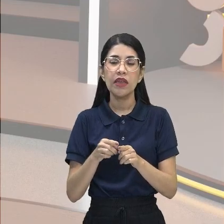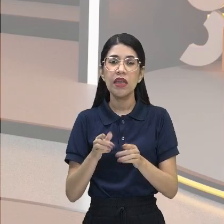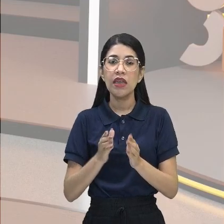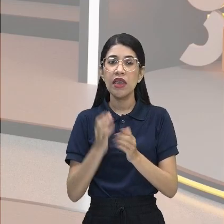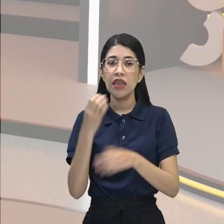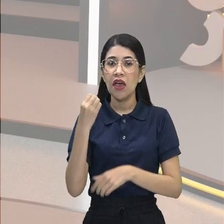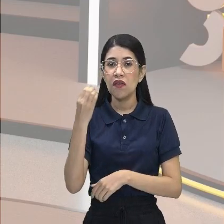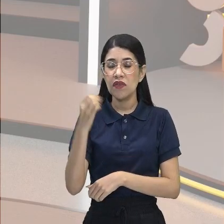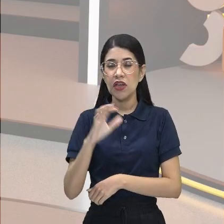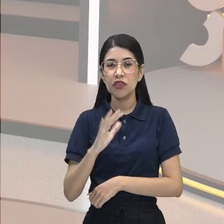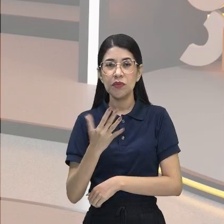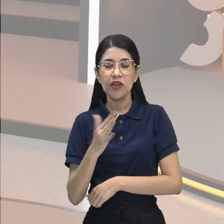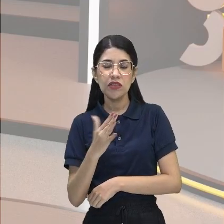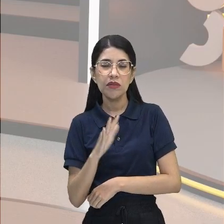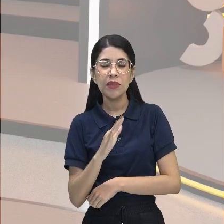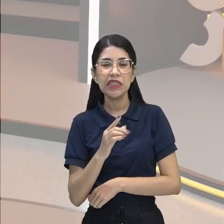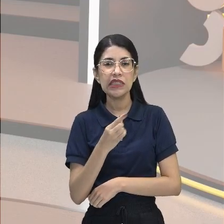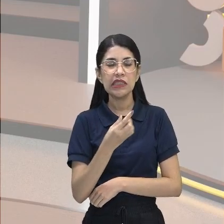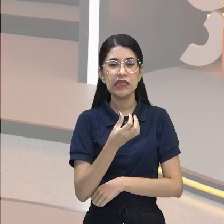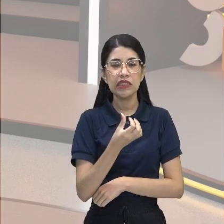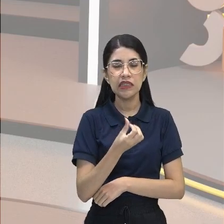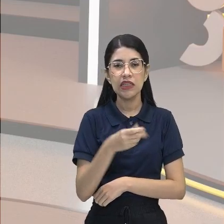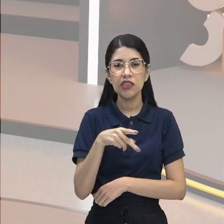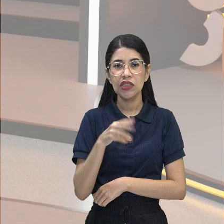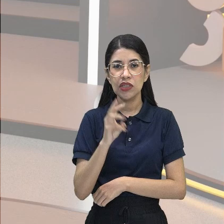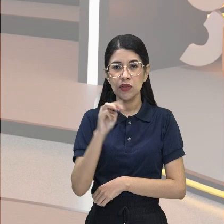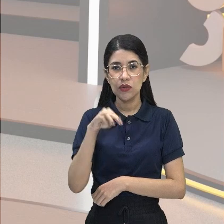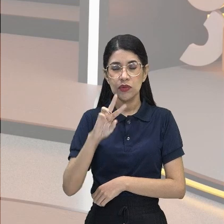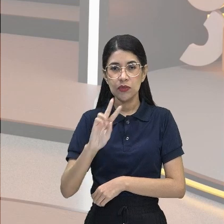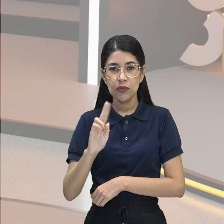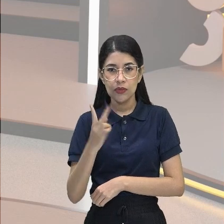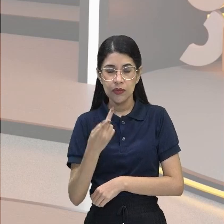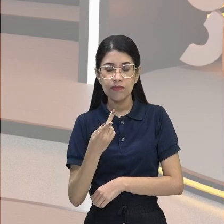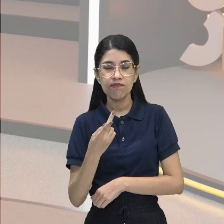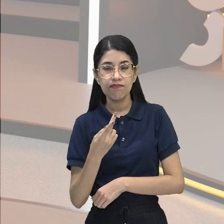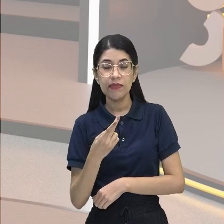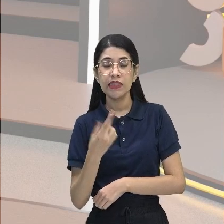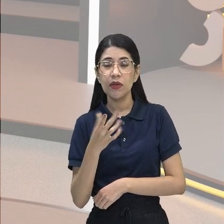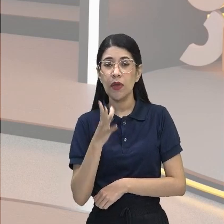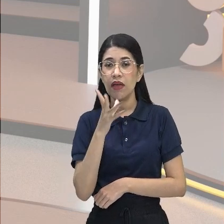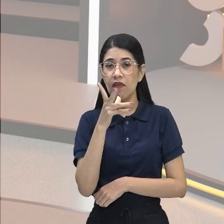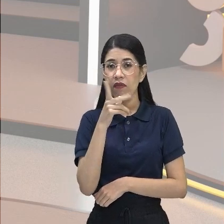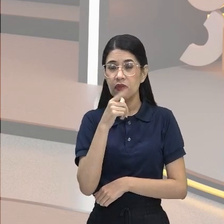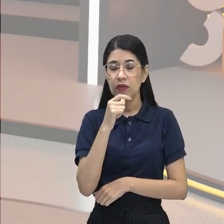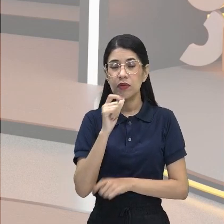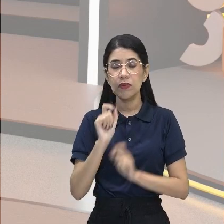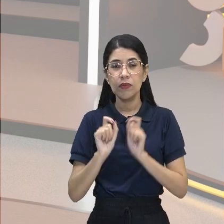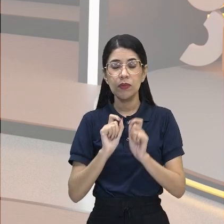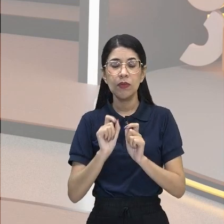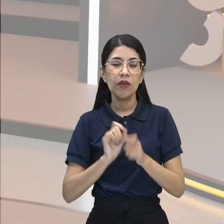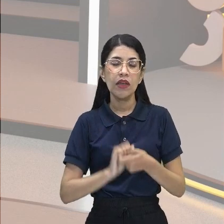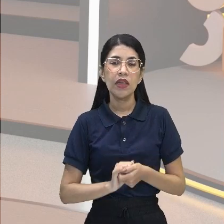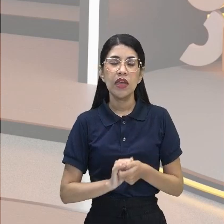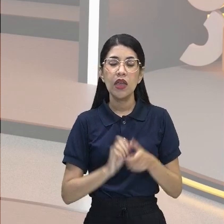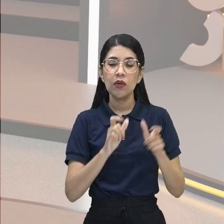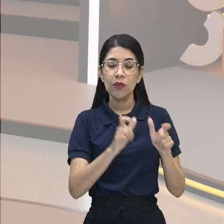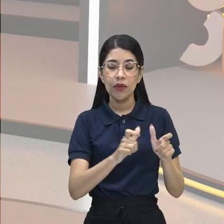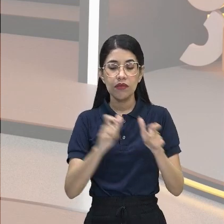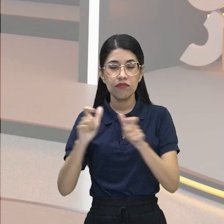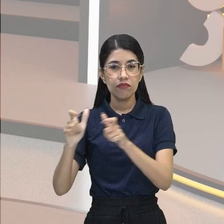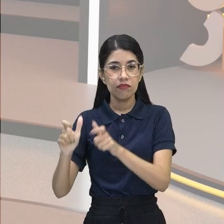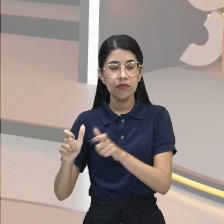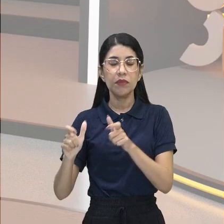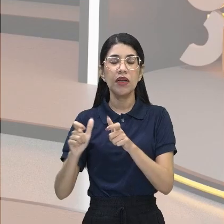velocidade média assim, de 16 km por hora. Né? Então, era nessa velocidade que os lugares e as pessoas